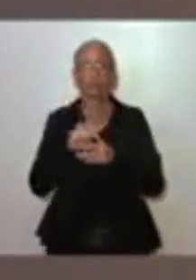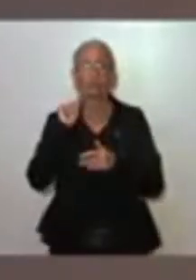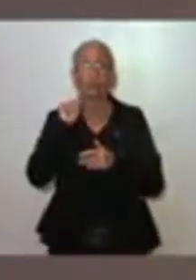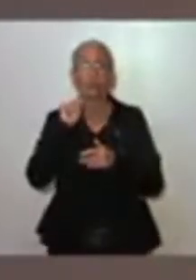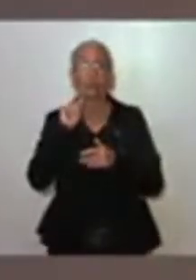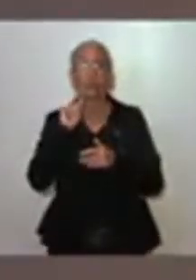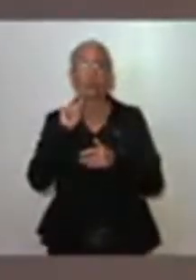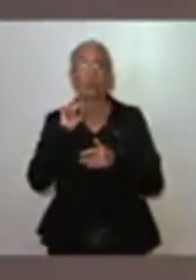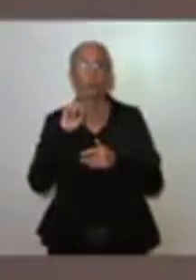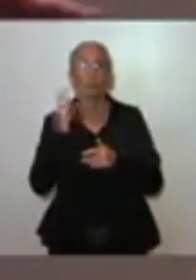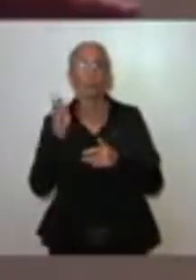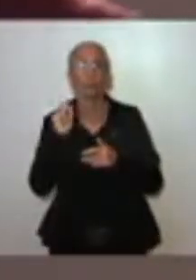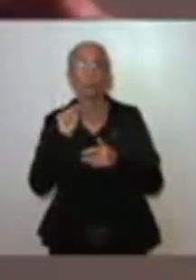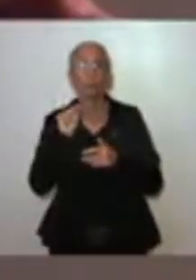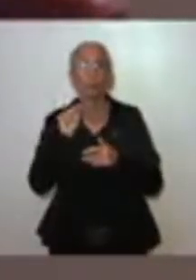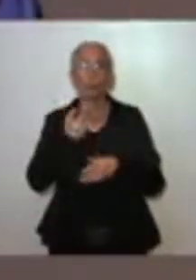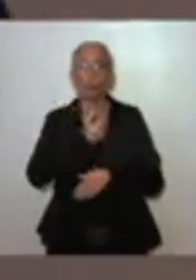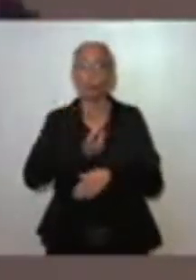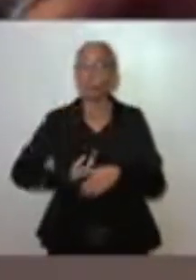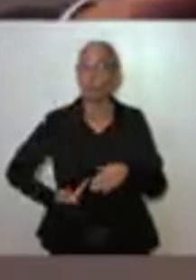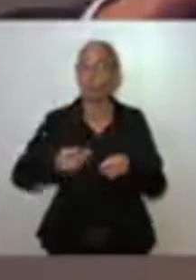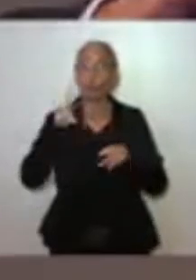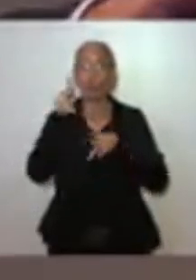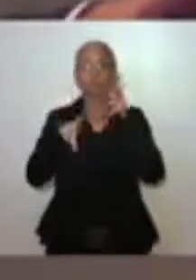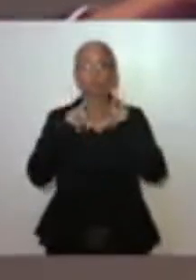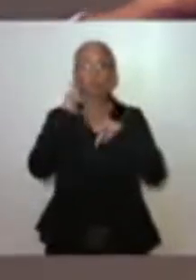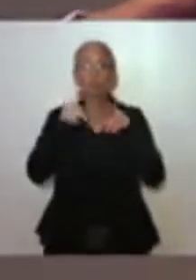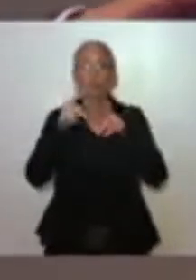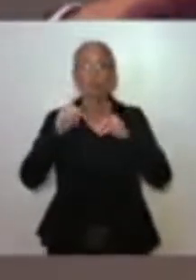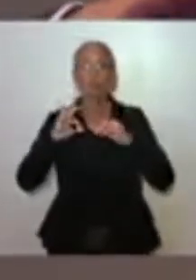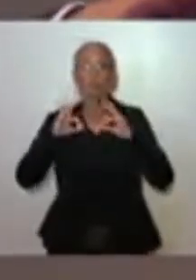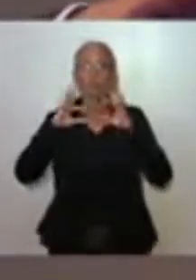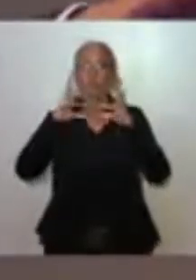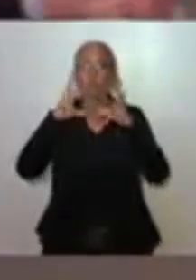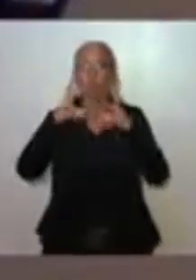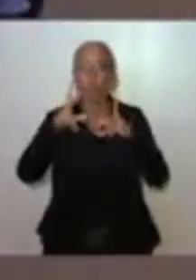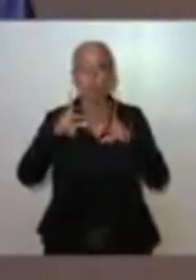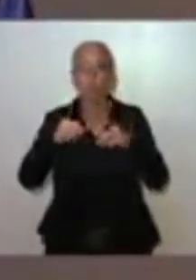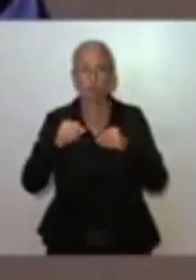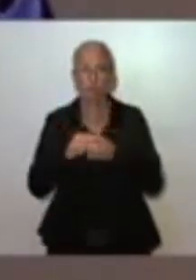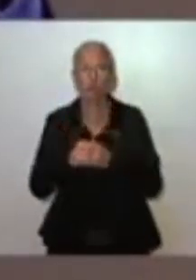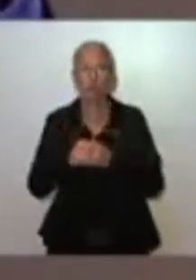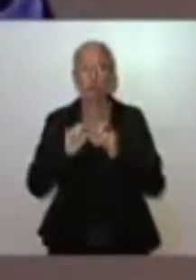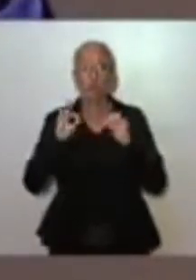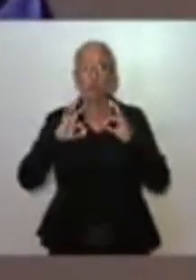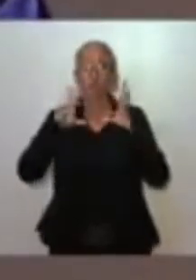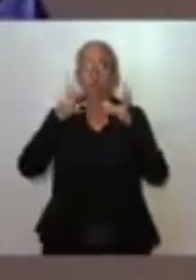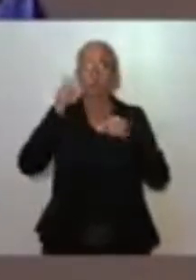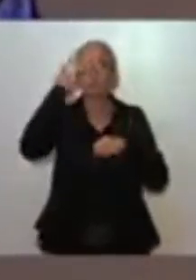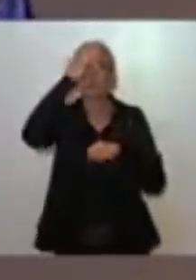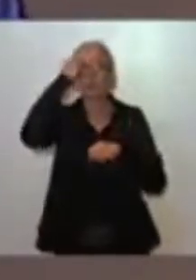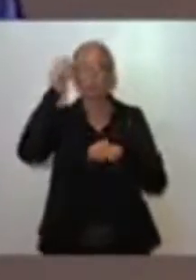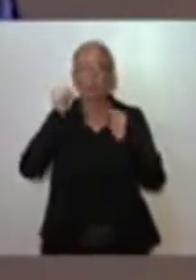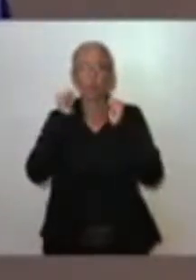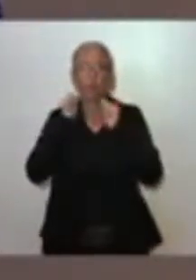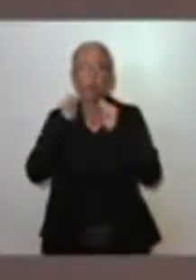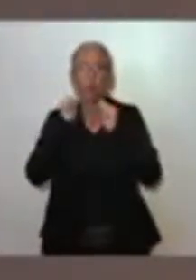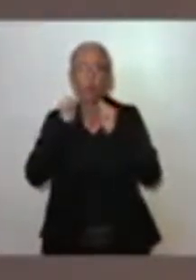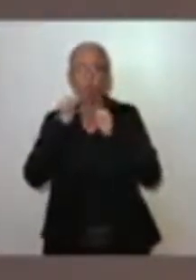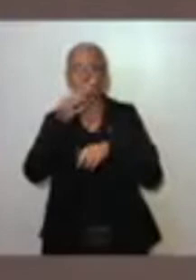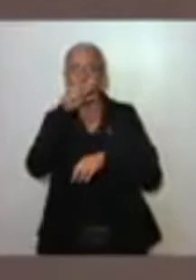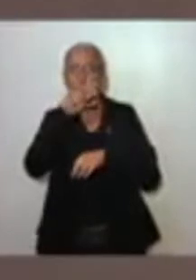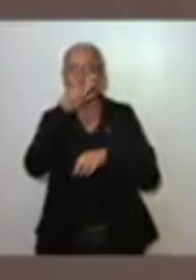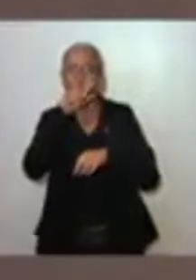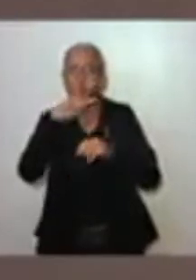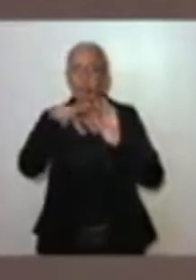a ideia de que seja um governo do Povo um governo de todas as pessoas em que todas as pessoas possam participar